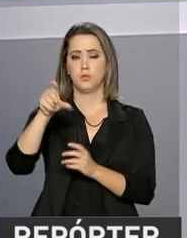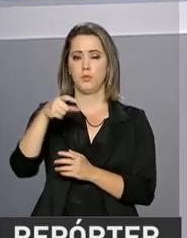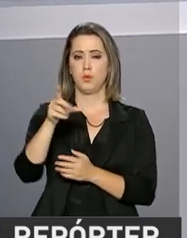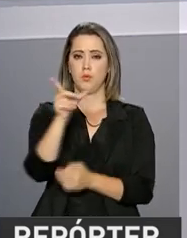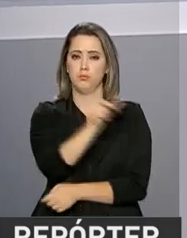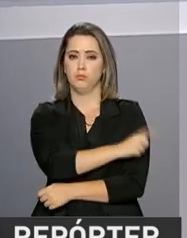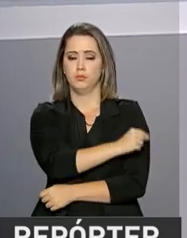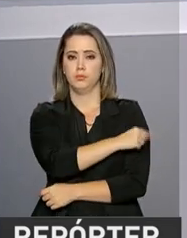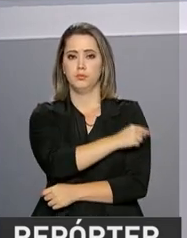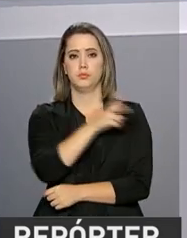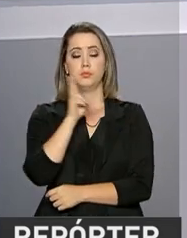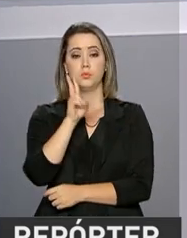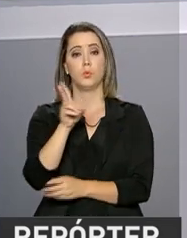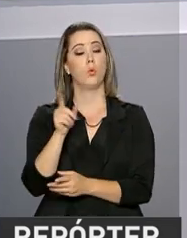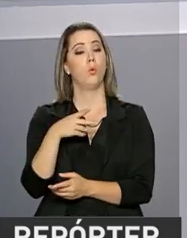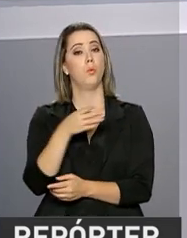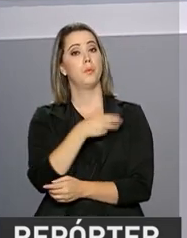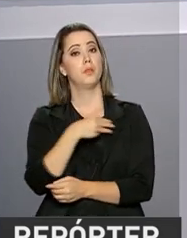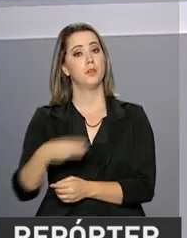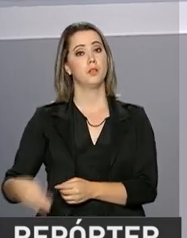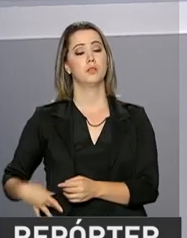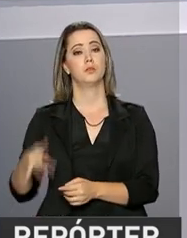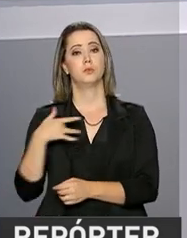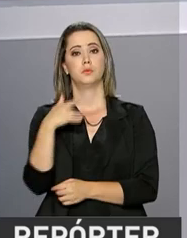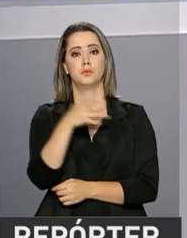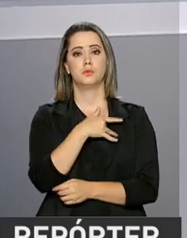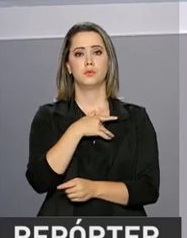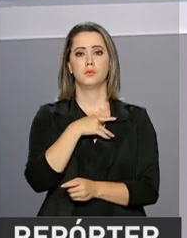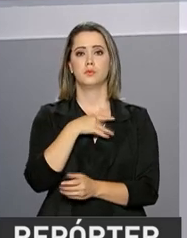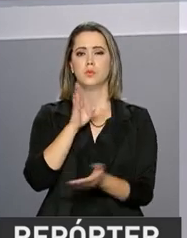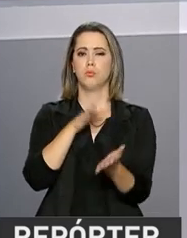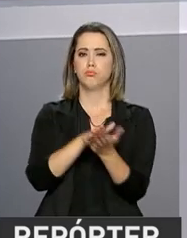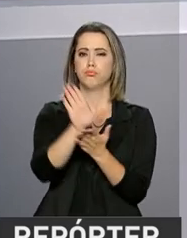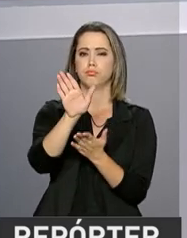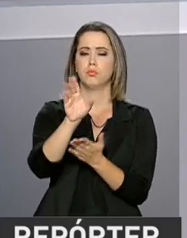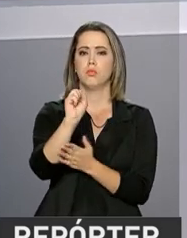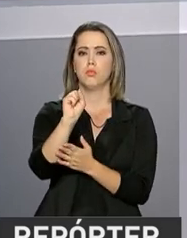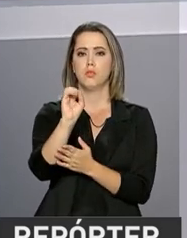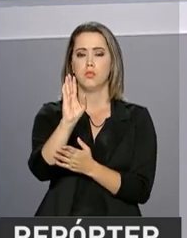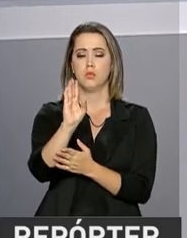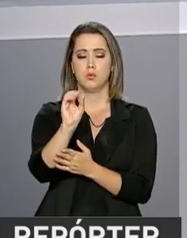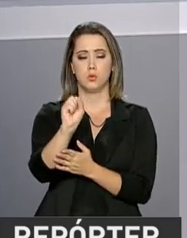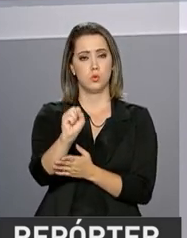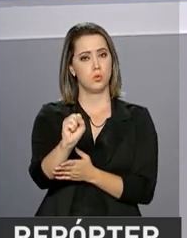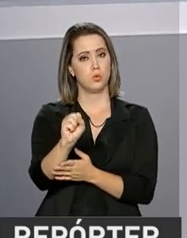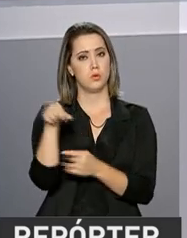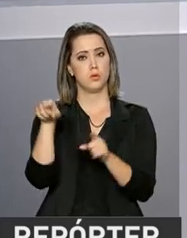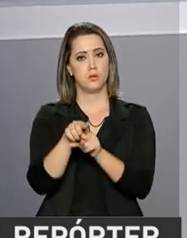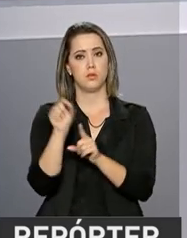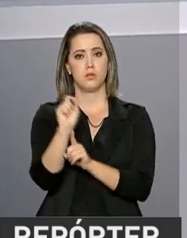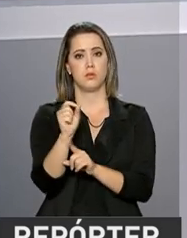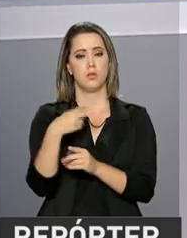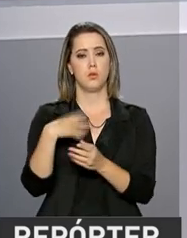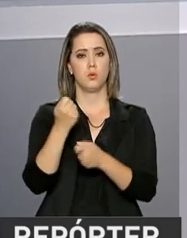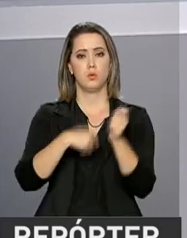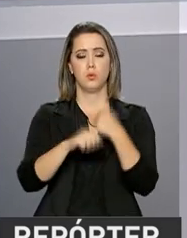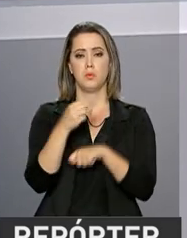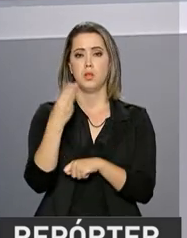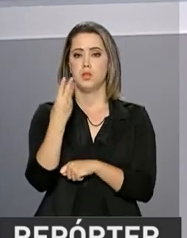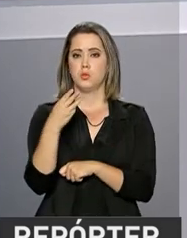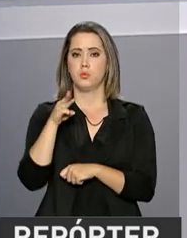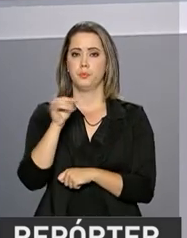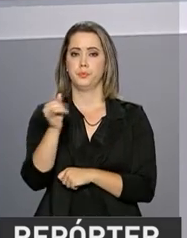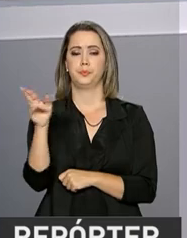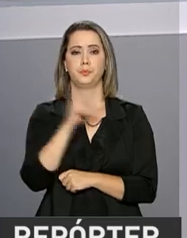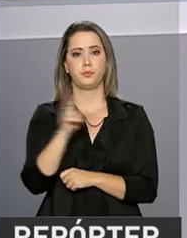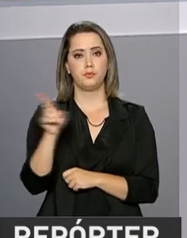de vacinação de acordo com o Ministério da Saúde a digitalização no SUS gerou uma economia de cerca de R 3